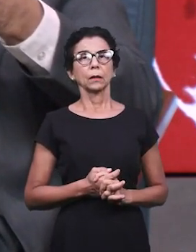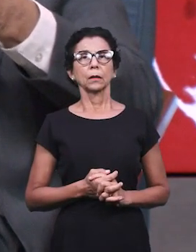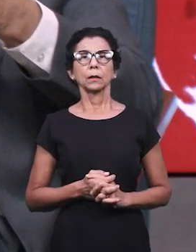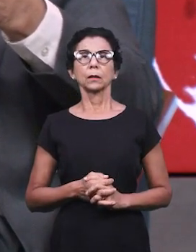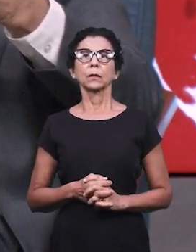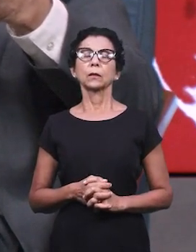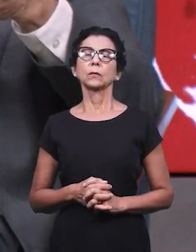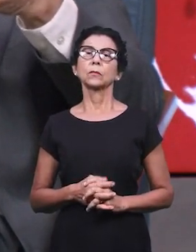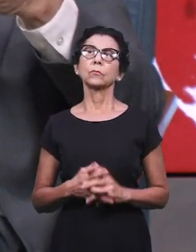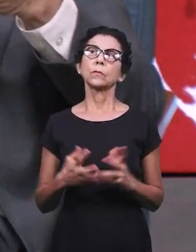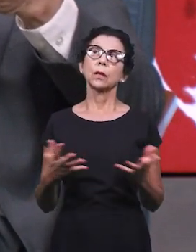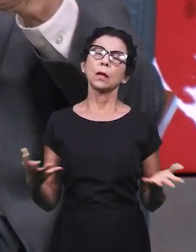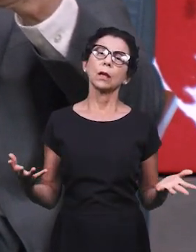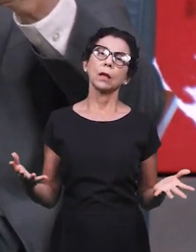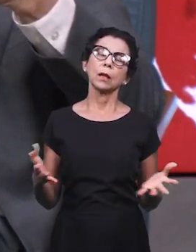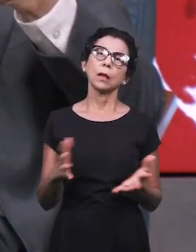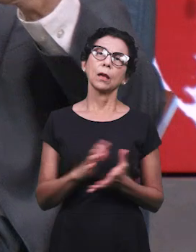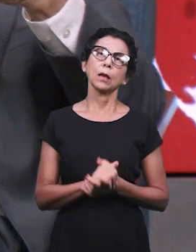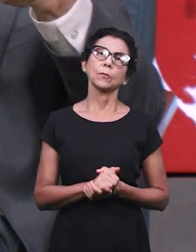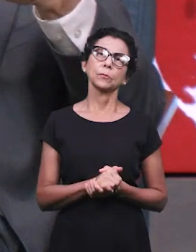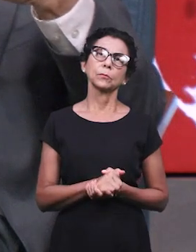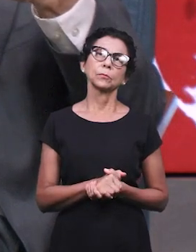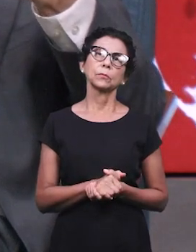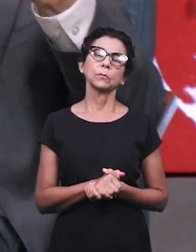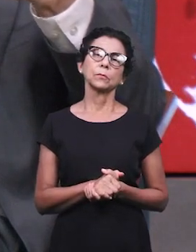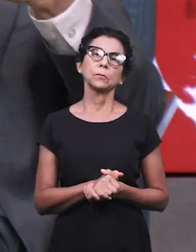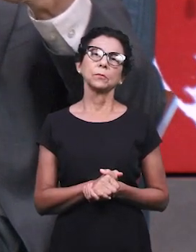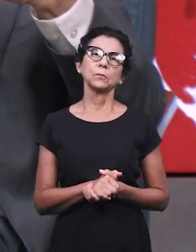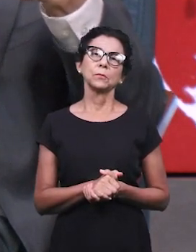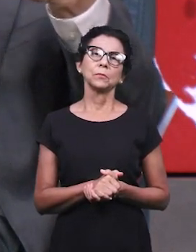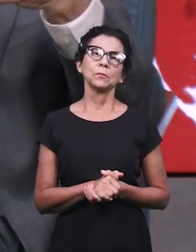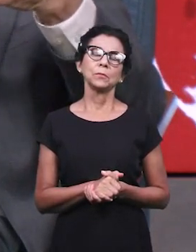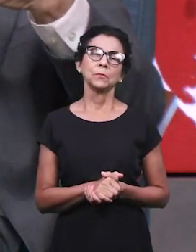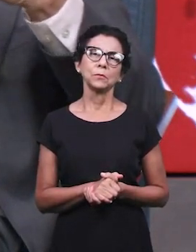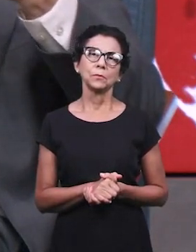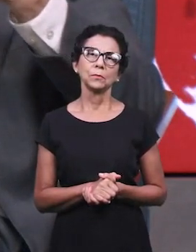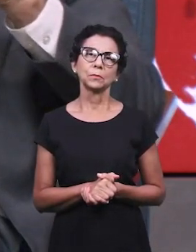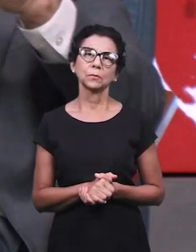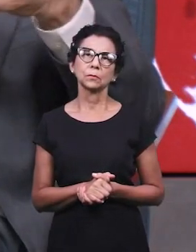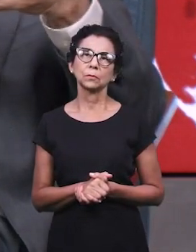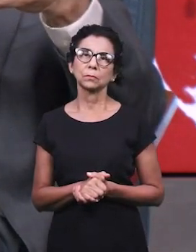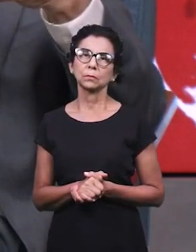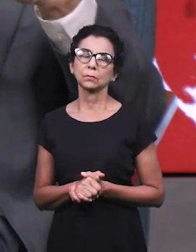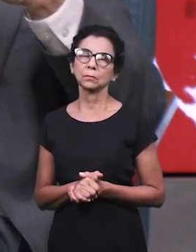diz assim, como juntas, não é? Ele fala